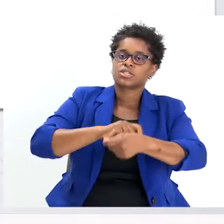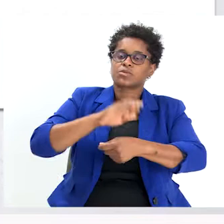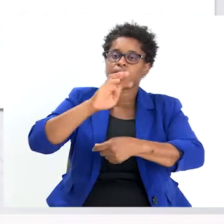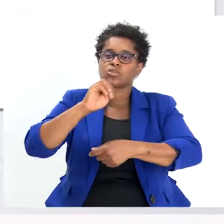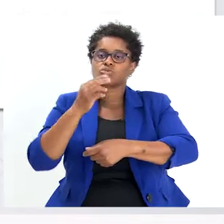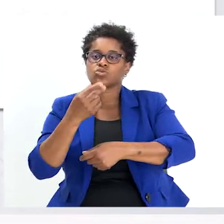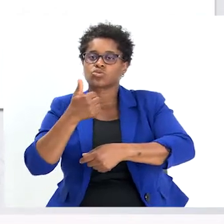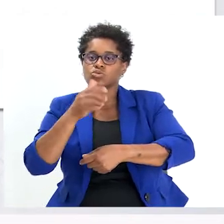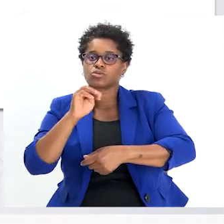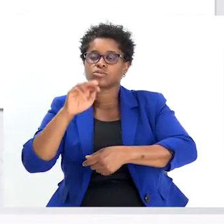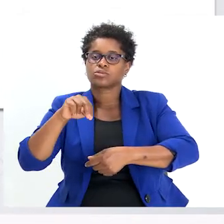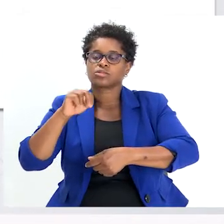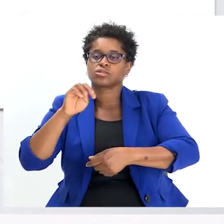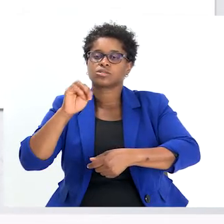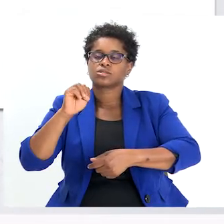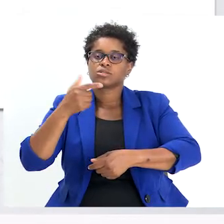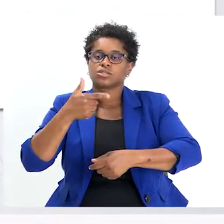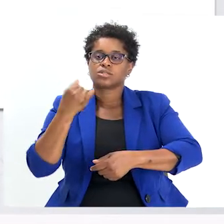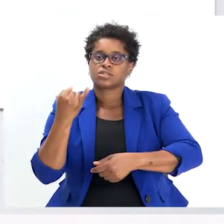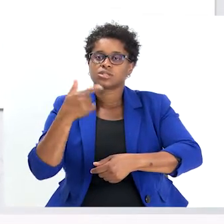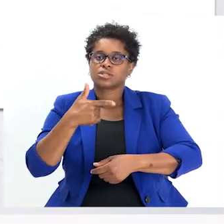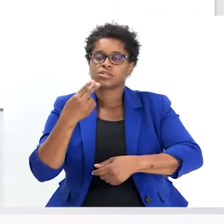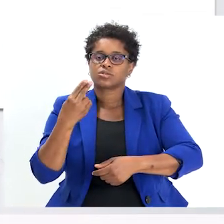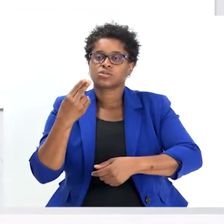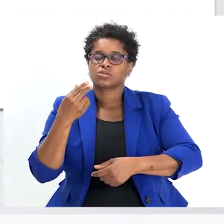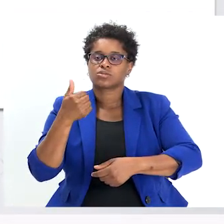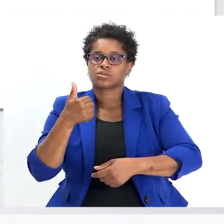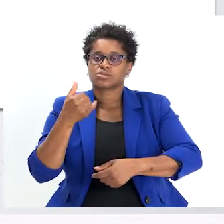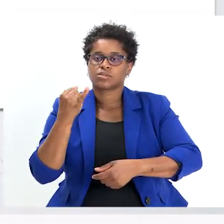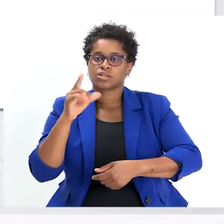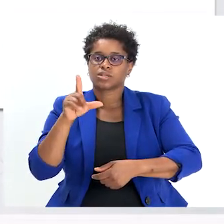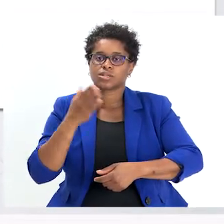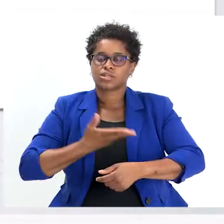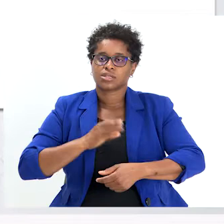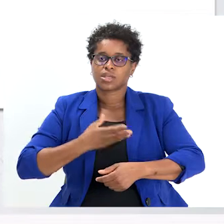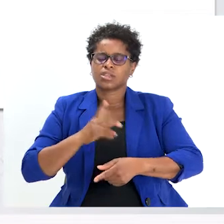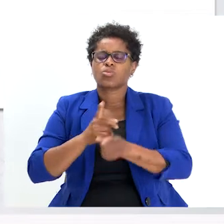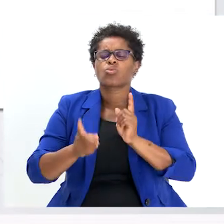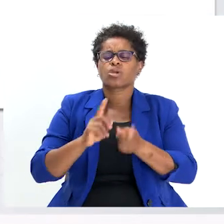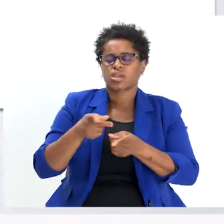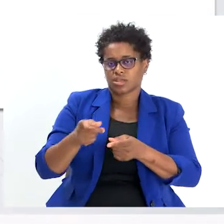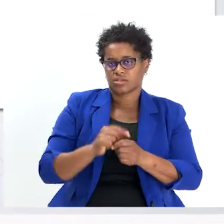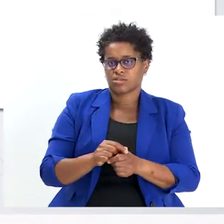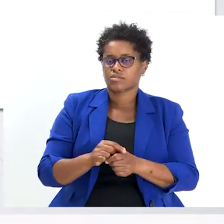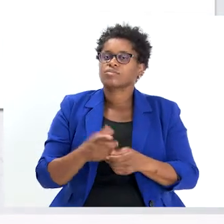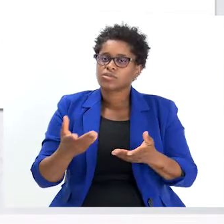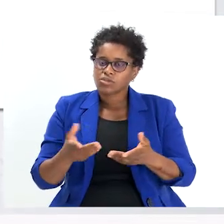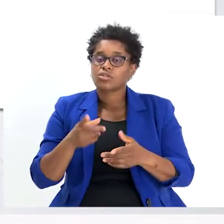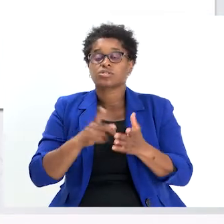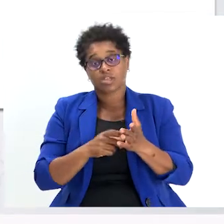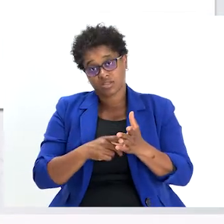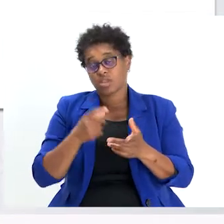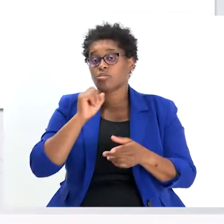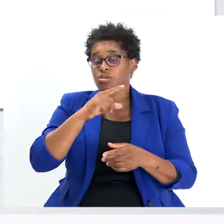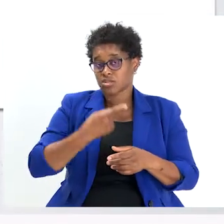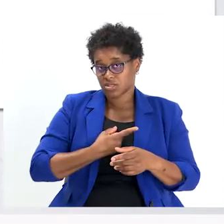substituibilidade. O que significa essa característica? Significa que as necessidades podem ser satisfeitas por